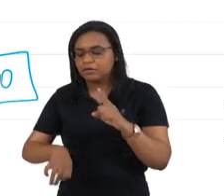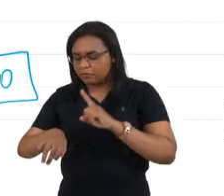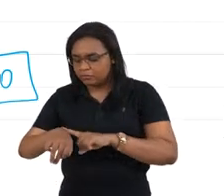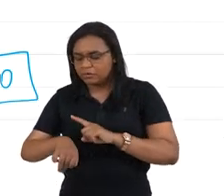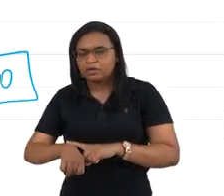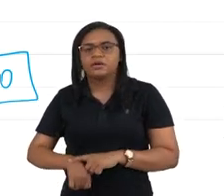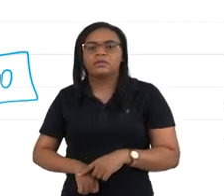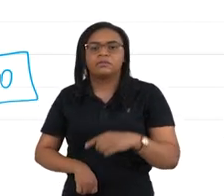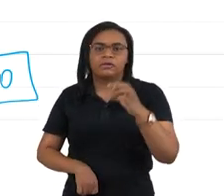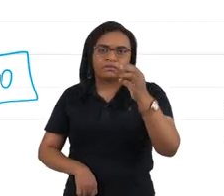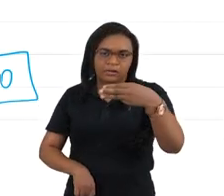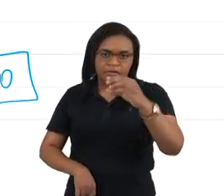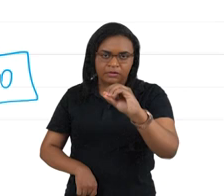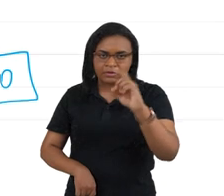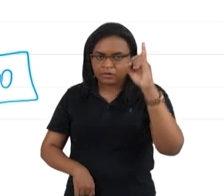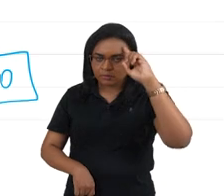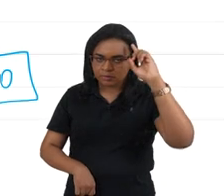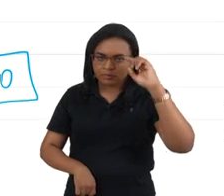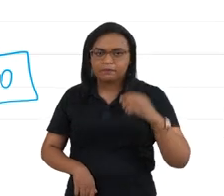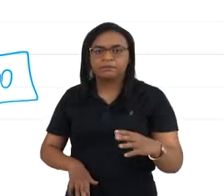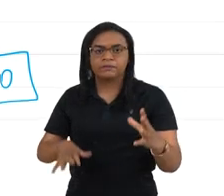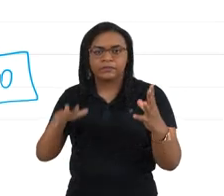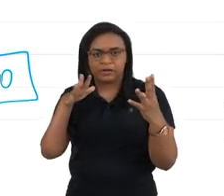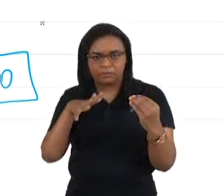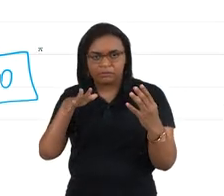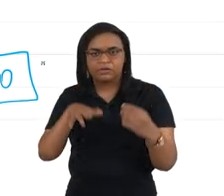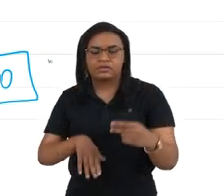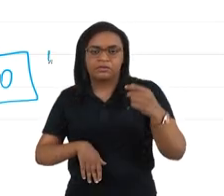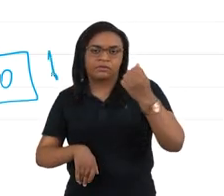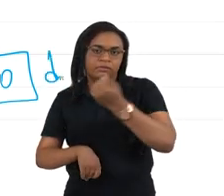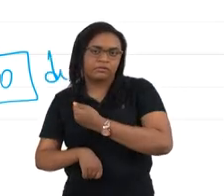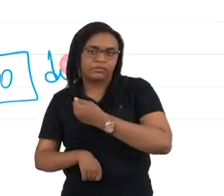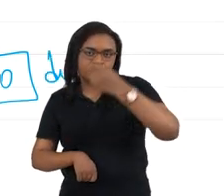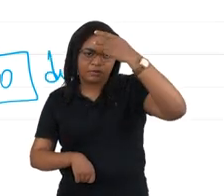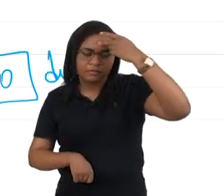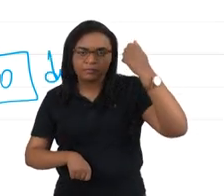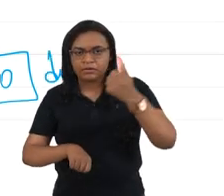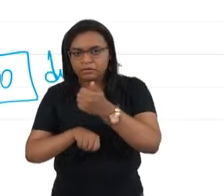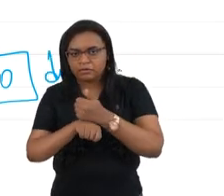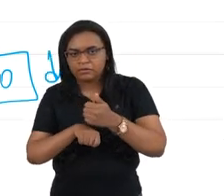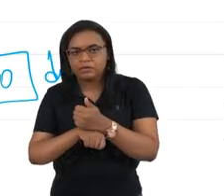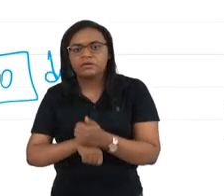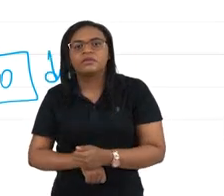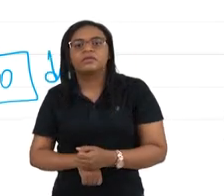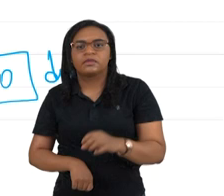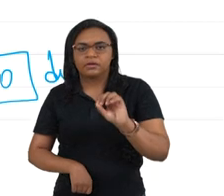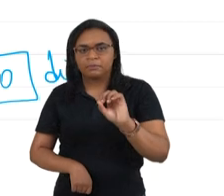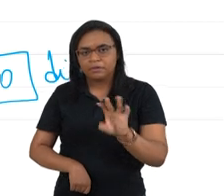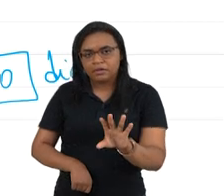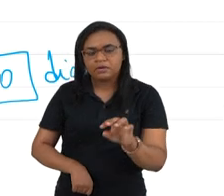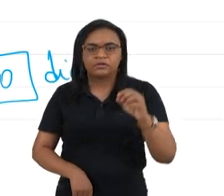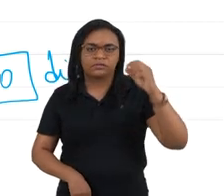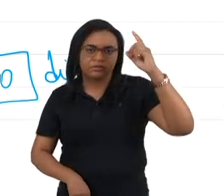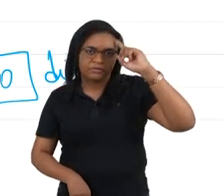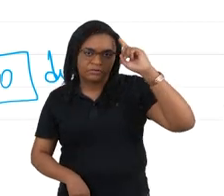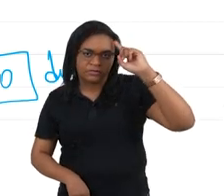dias. Ou seja, aumentei o número de operários, o tempo da obra vai ser apenas de 30 dias. Ou seja, acelerei o processo.